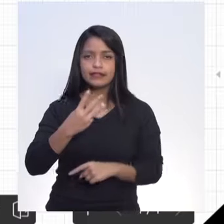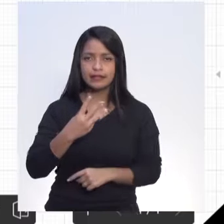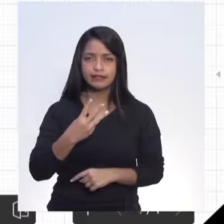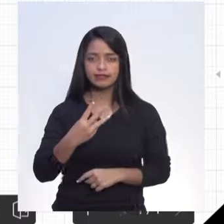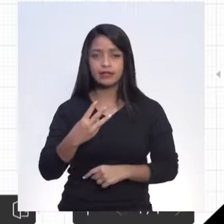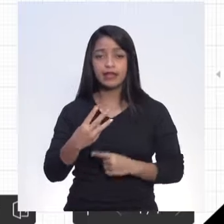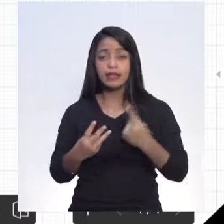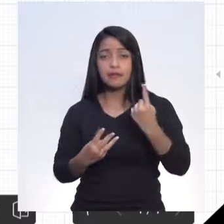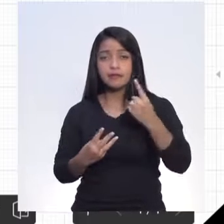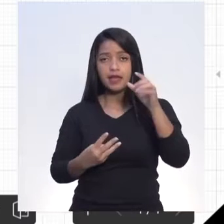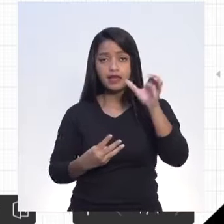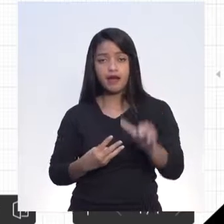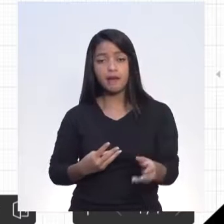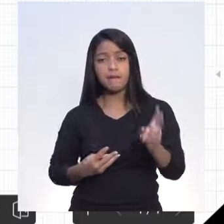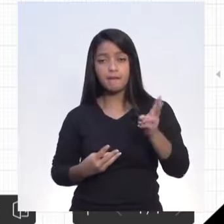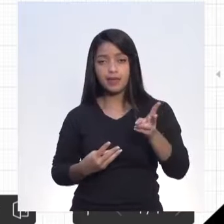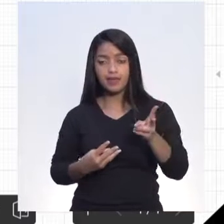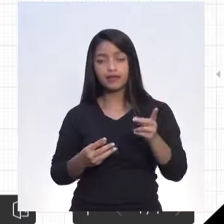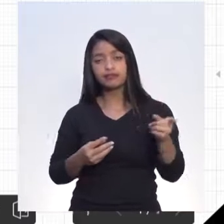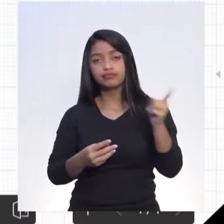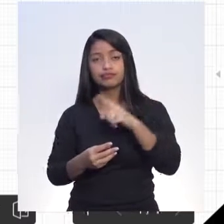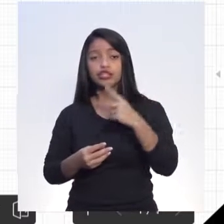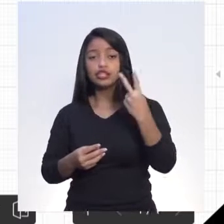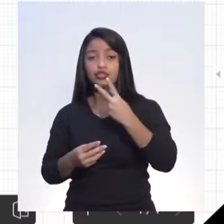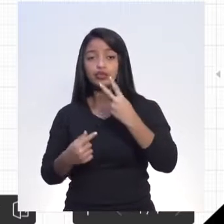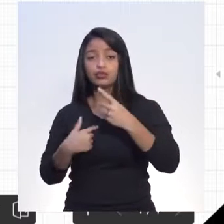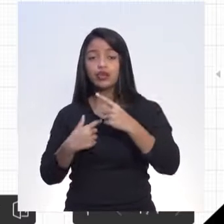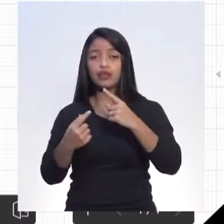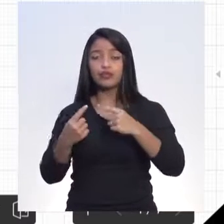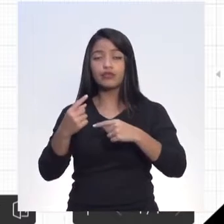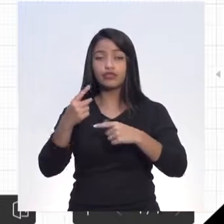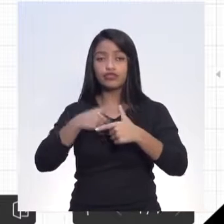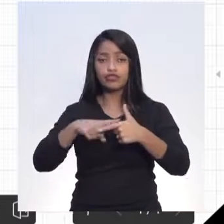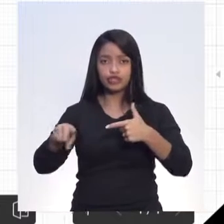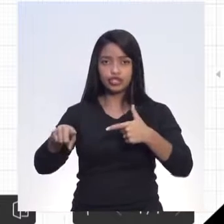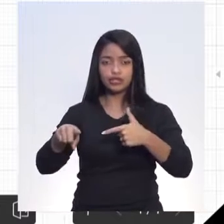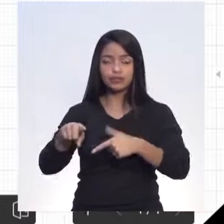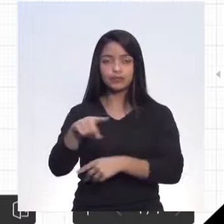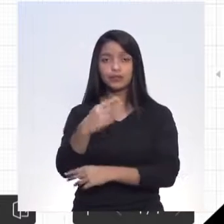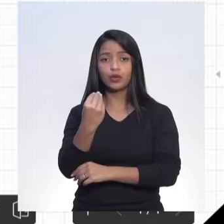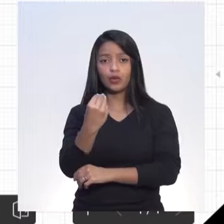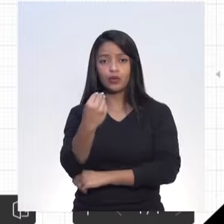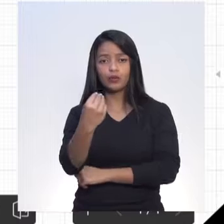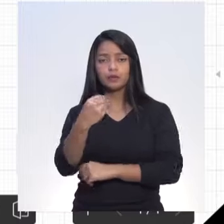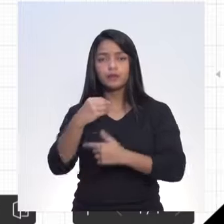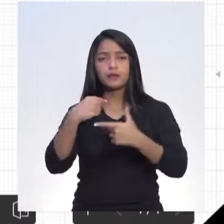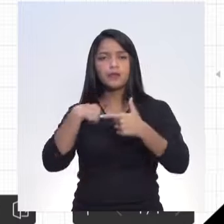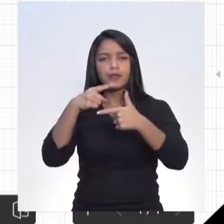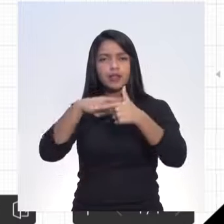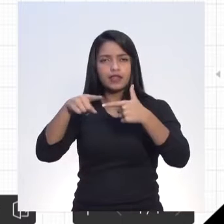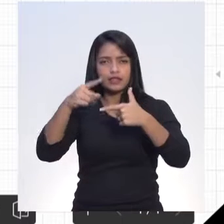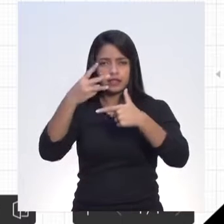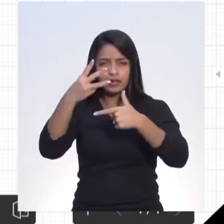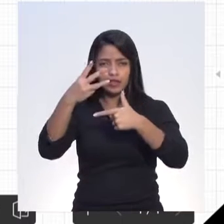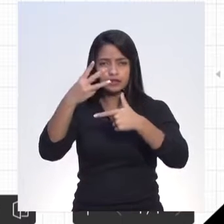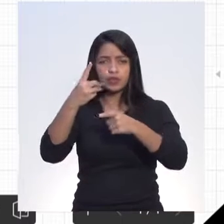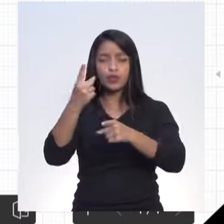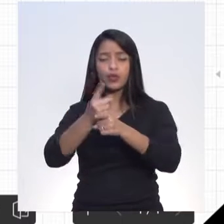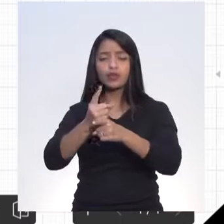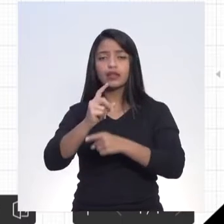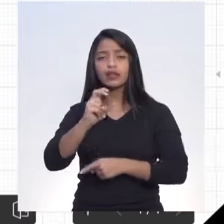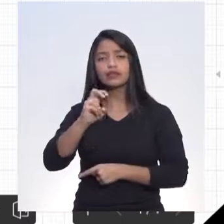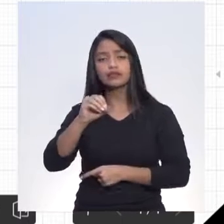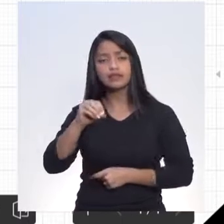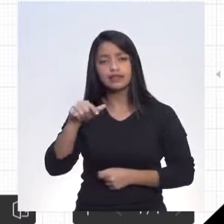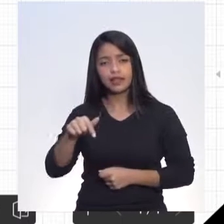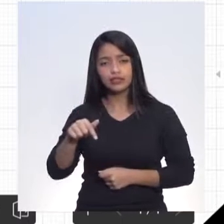fazer divisão. Então, quando eu multiplico isso aqui por 3, eu encontro 507, não é isso?